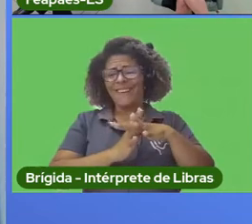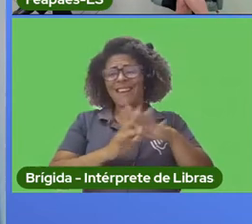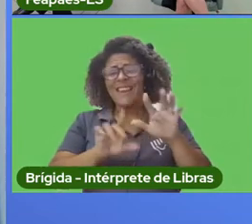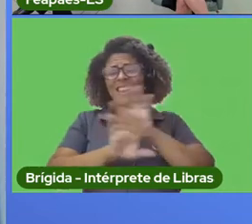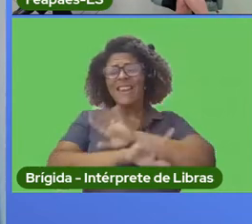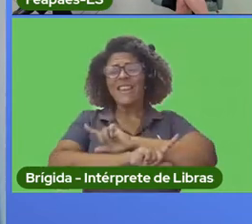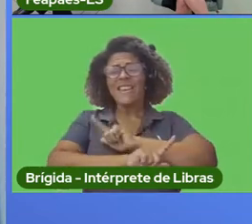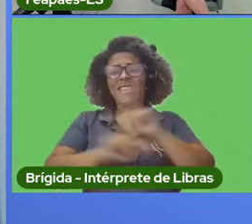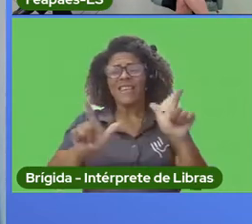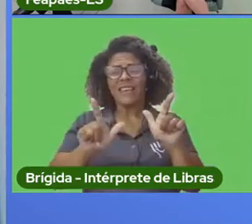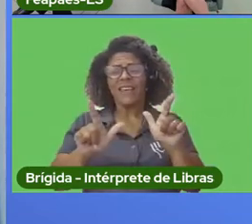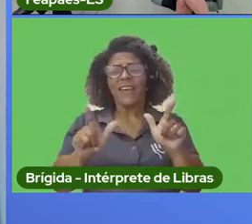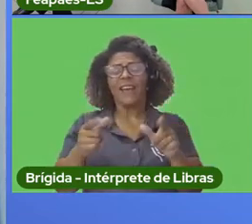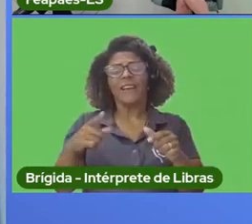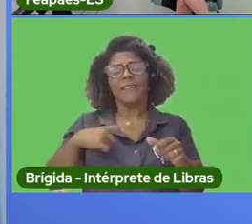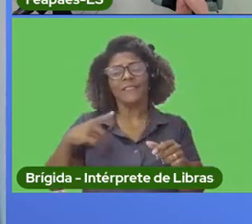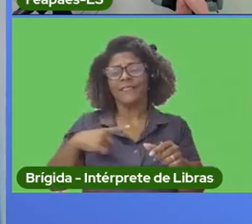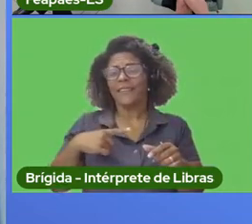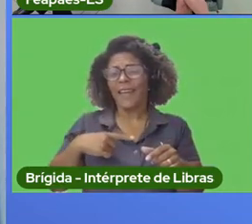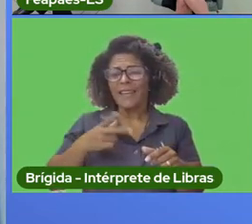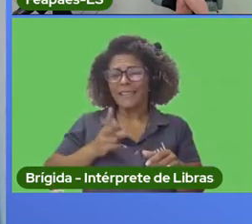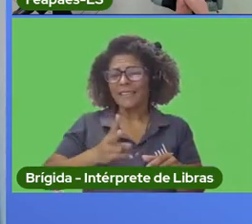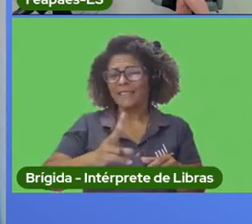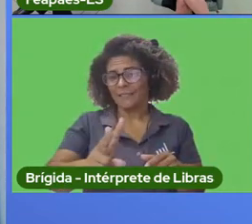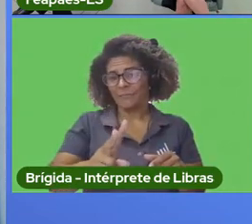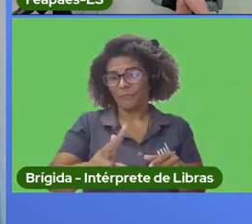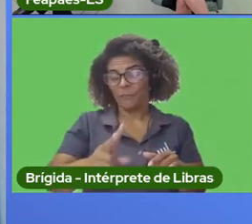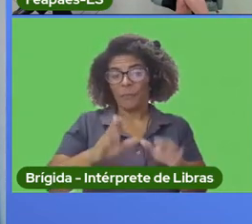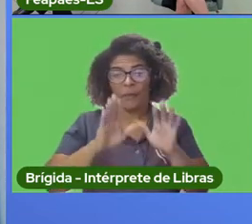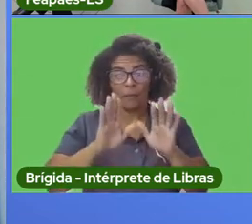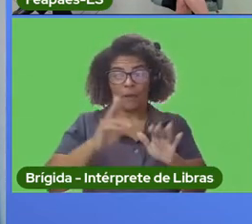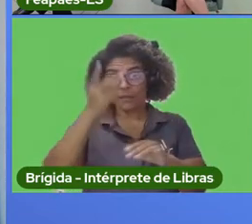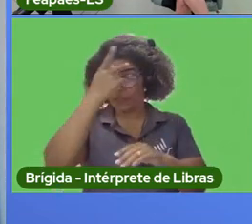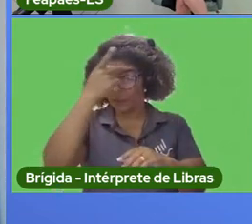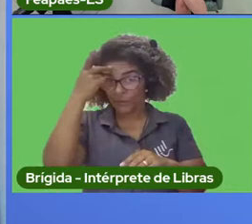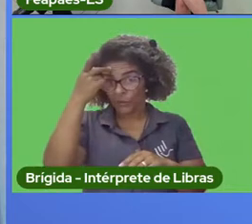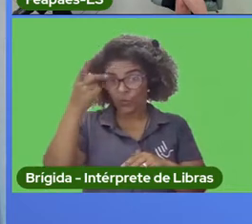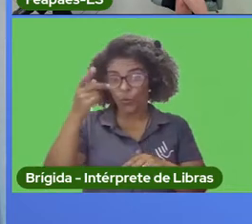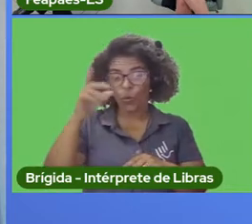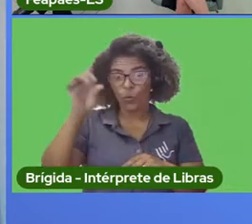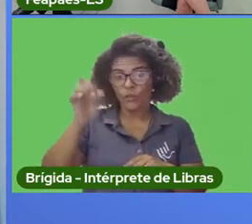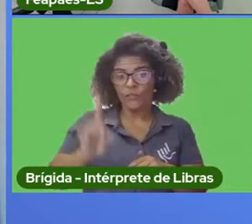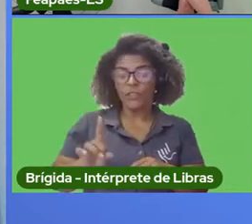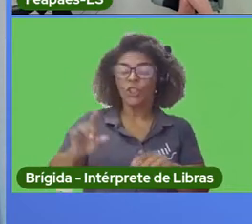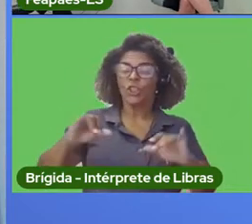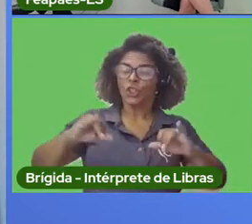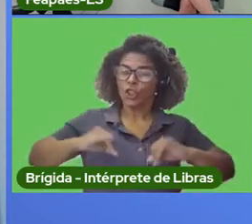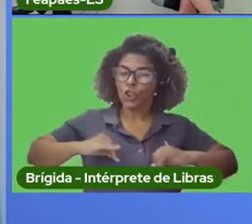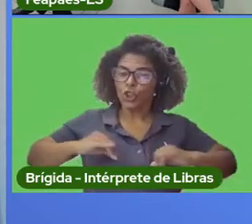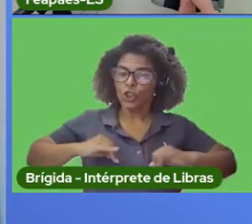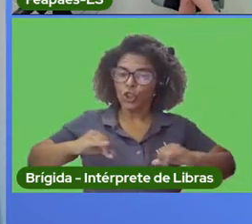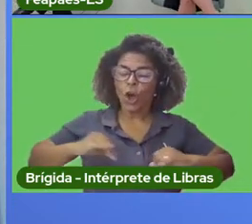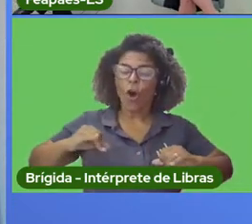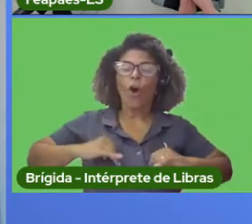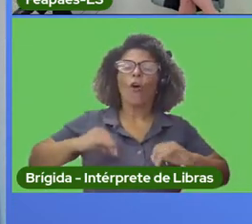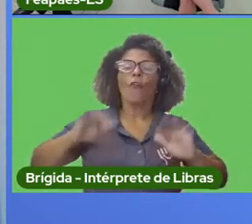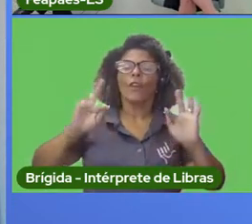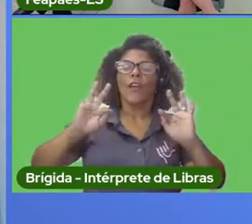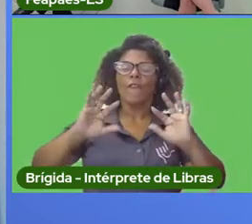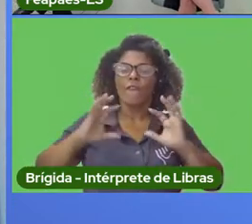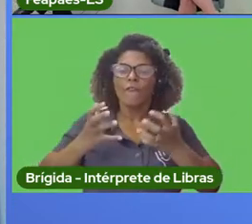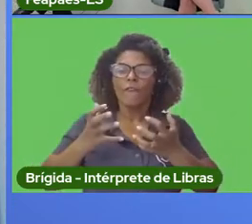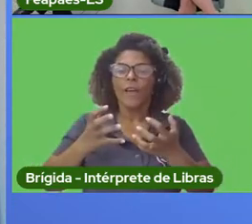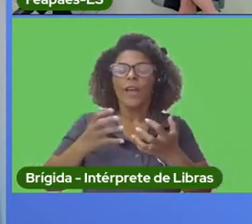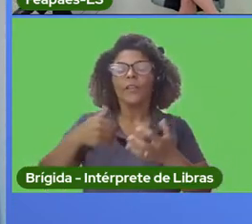capacidade máxima do corpo o tempo inteiro. Só que as pessoas com deficiência, elas sofrem esses efeitos de forma mais